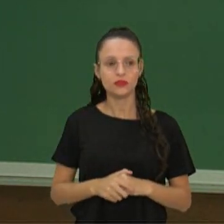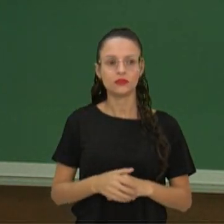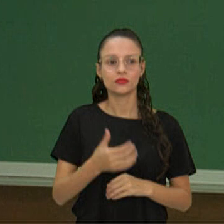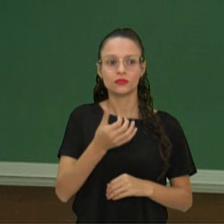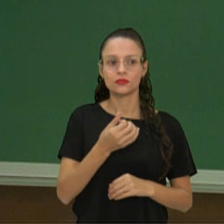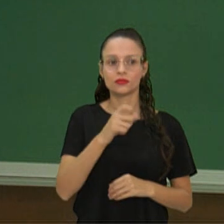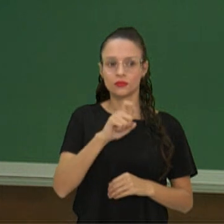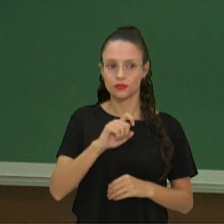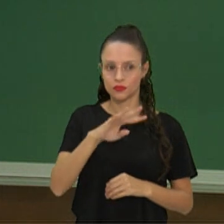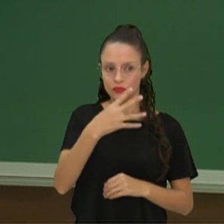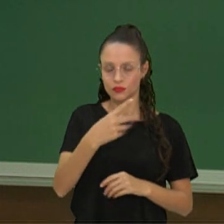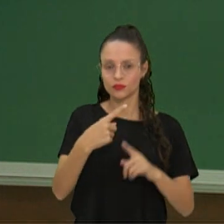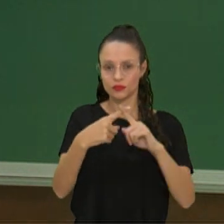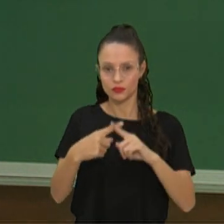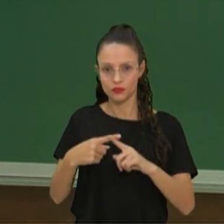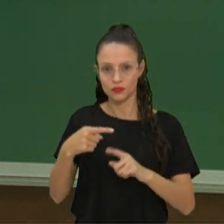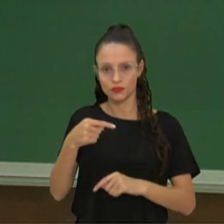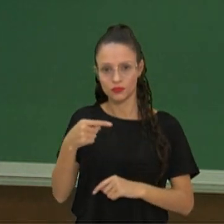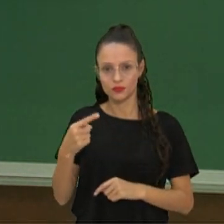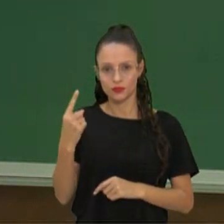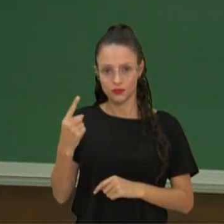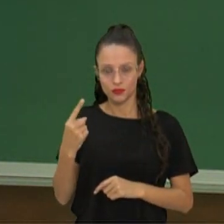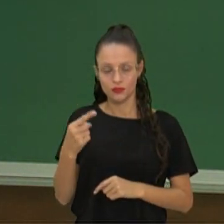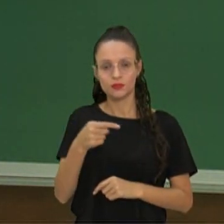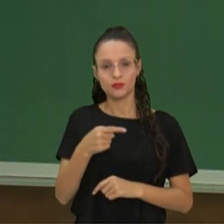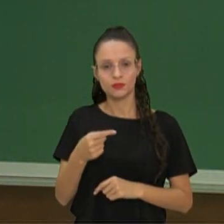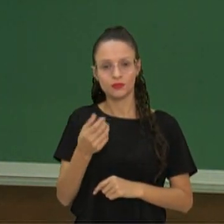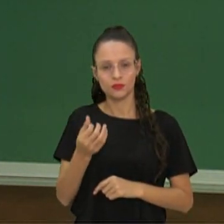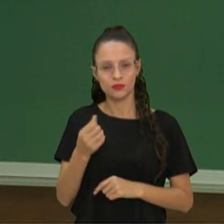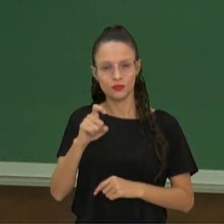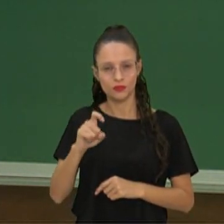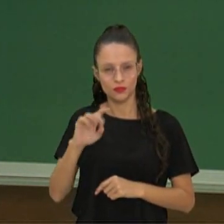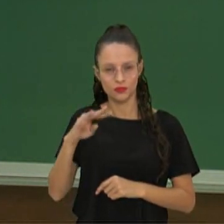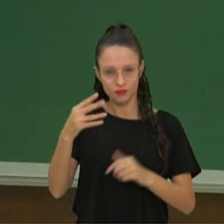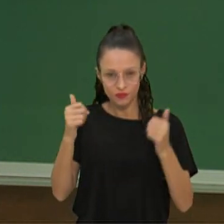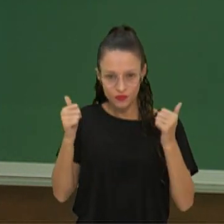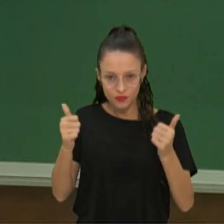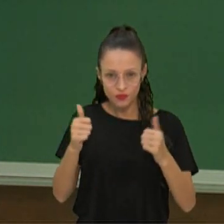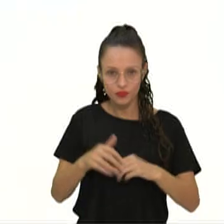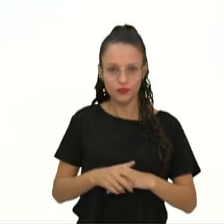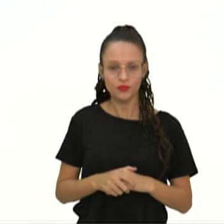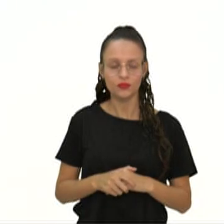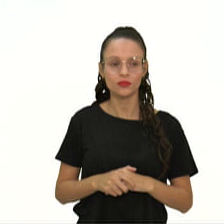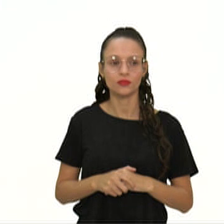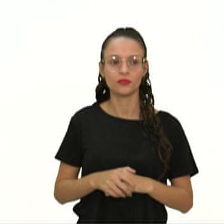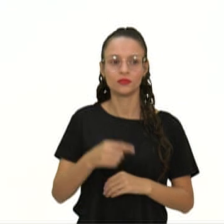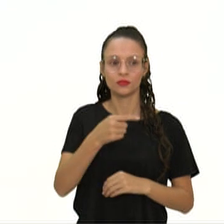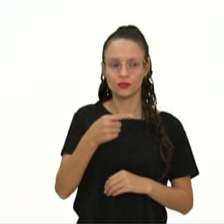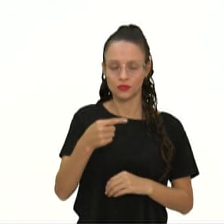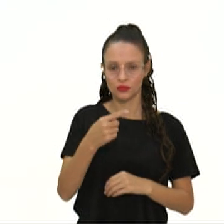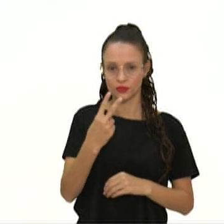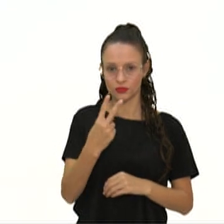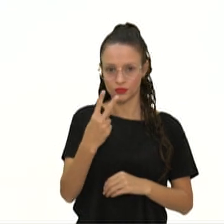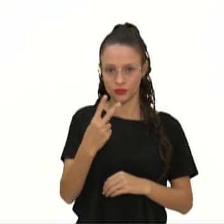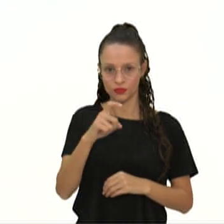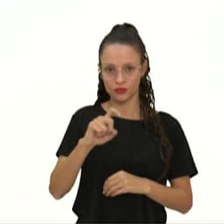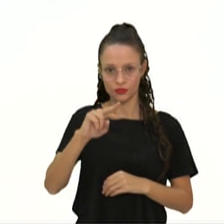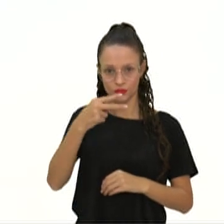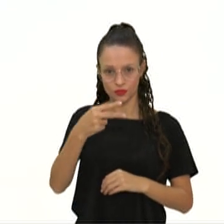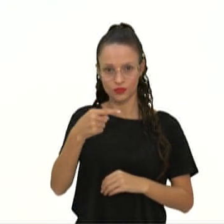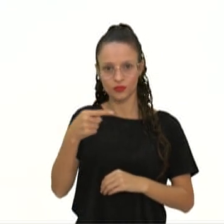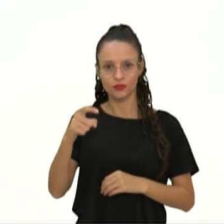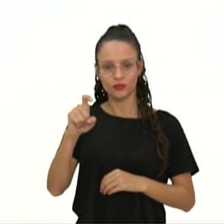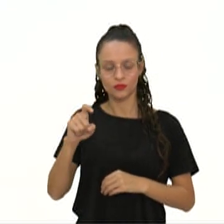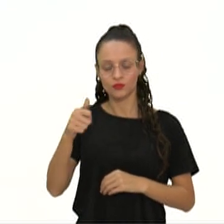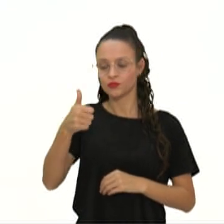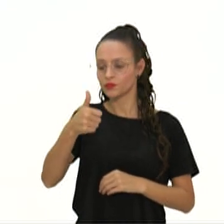6x à quarta vezes menos 1 dá menos 6x à quarta. Ok? Menos 12x ao cubo vezes x dá